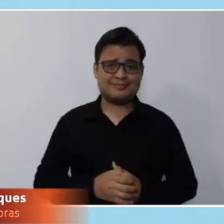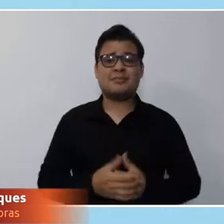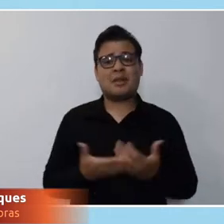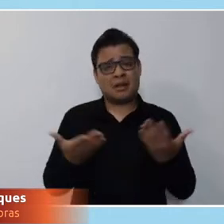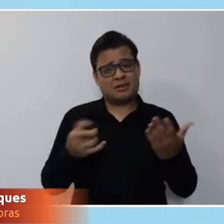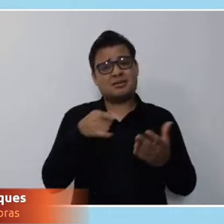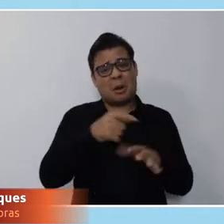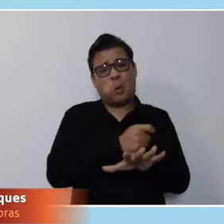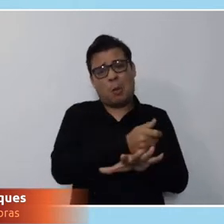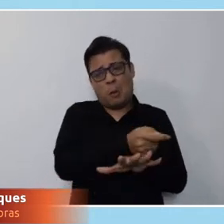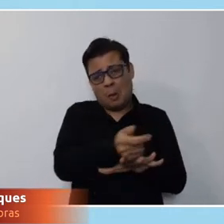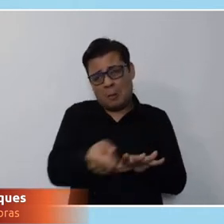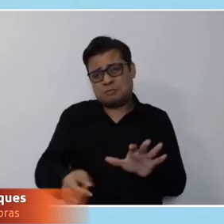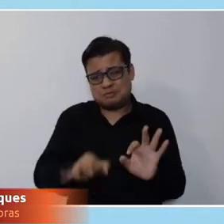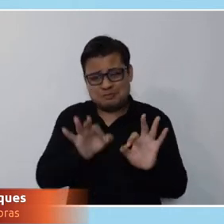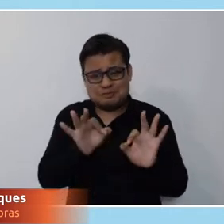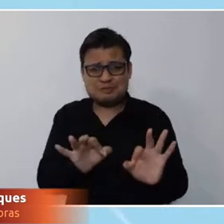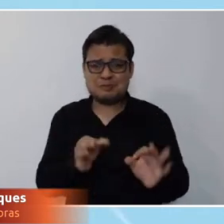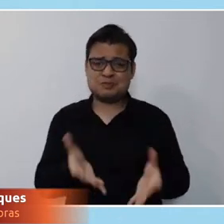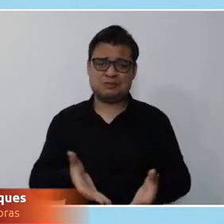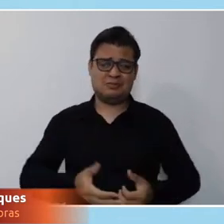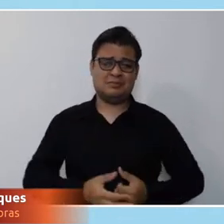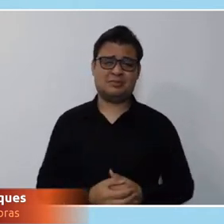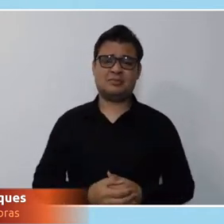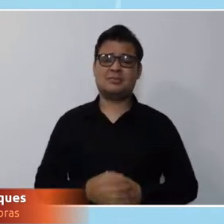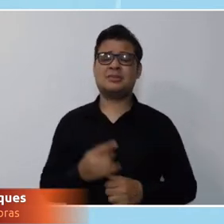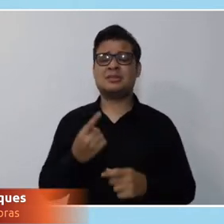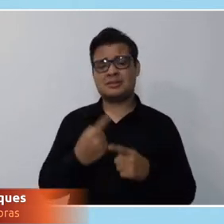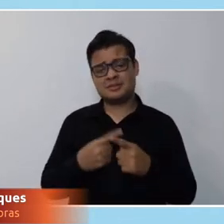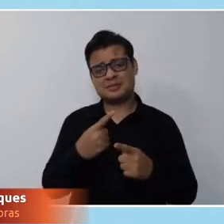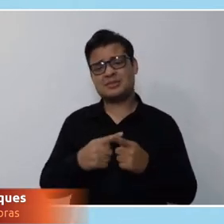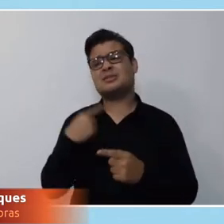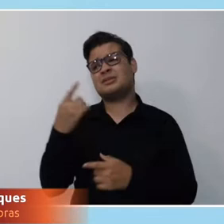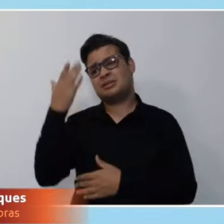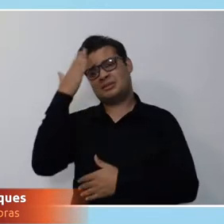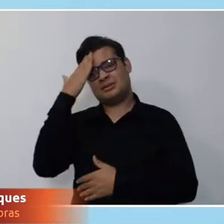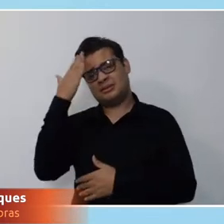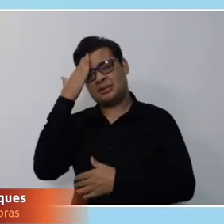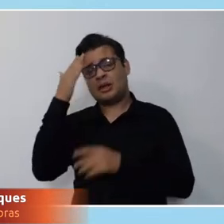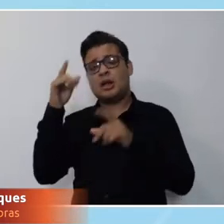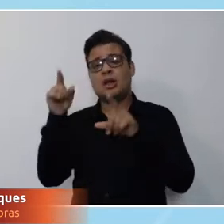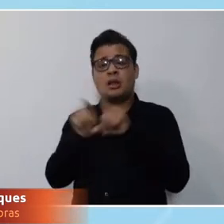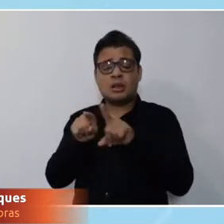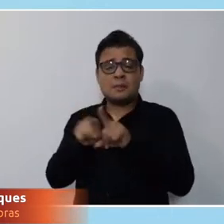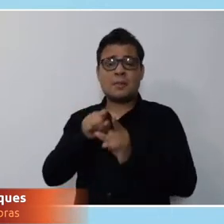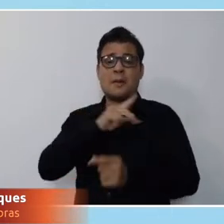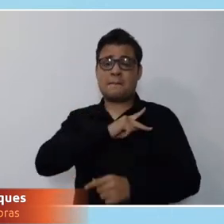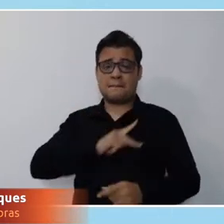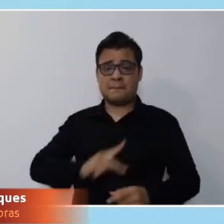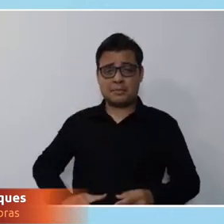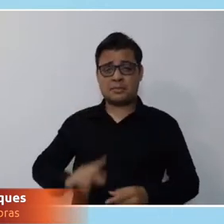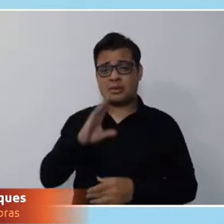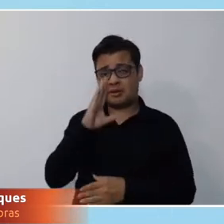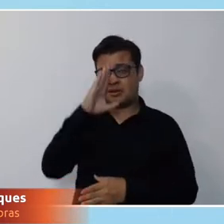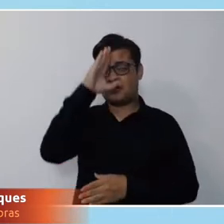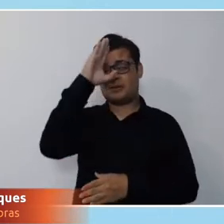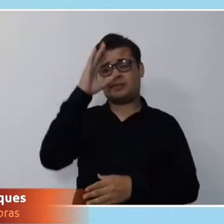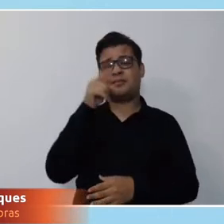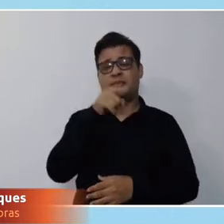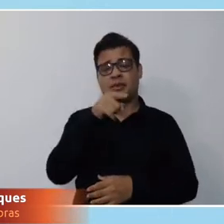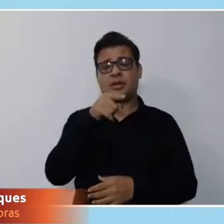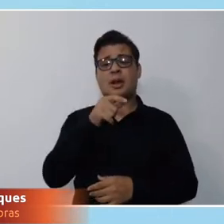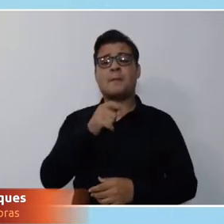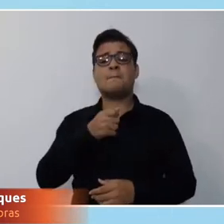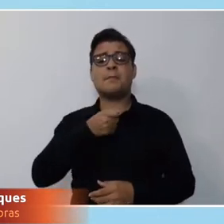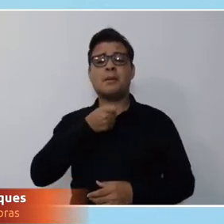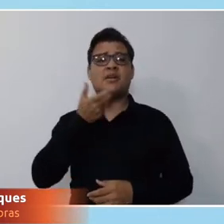das maiores, porque, até onde a gente sabe, inclusive o próprio presidente Jair Bolsonaro insinuou numa das suas falas, depois